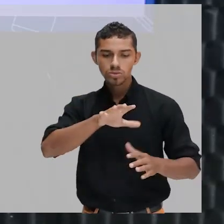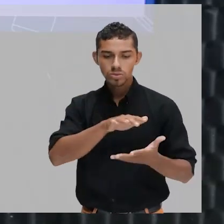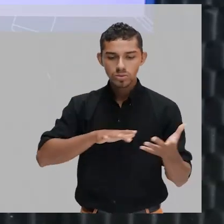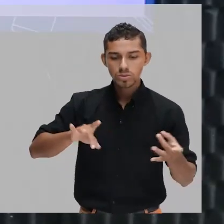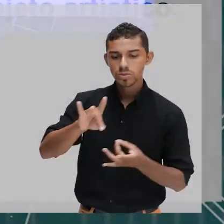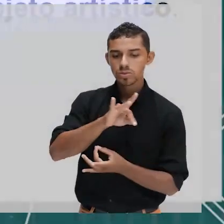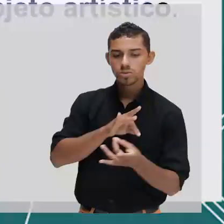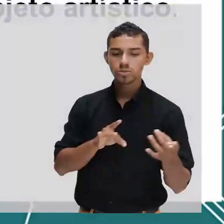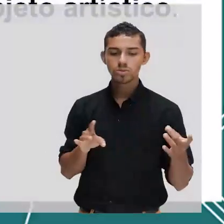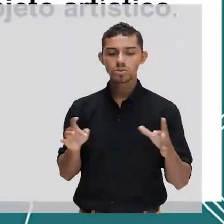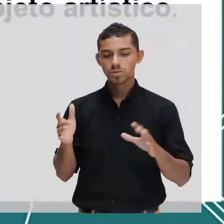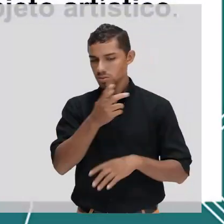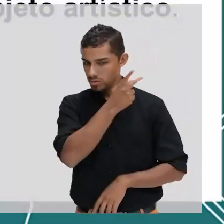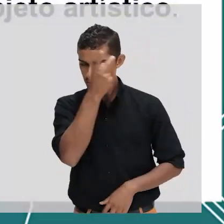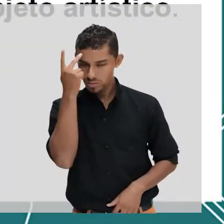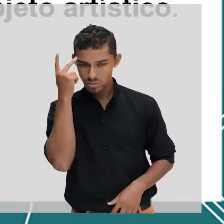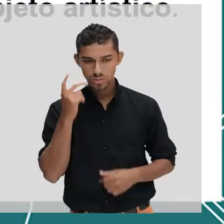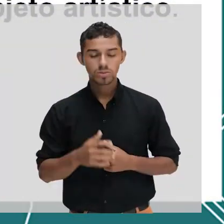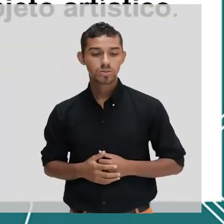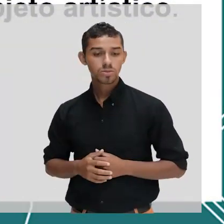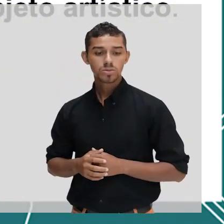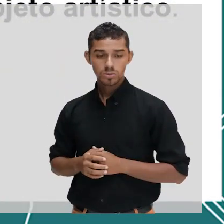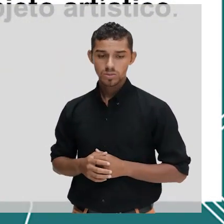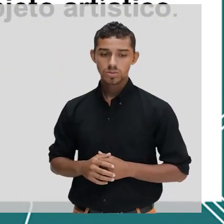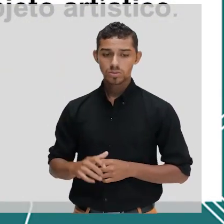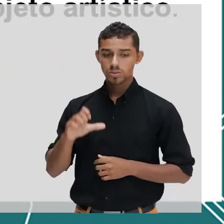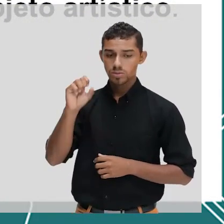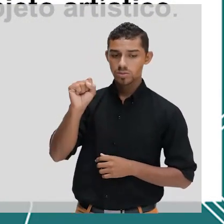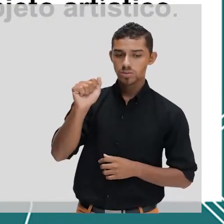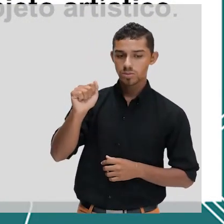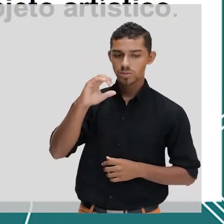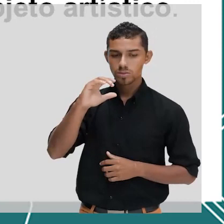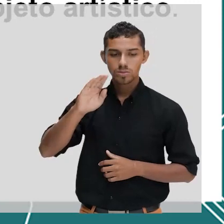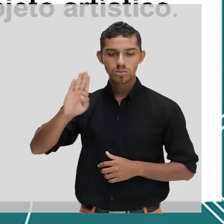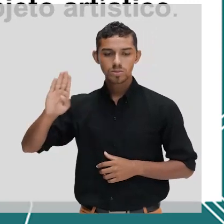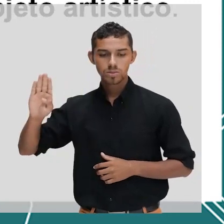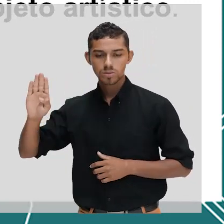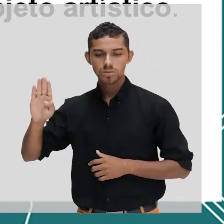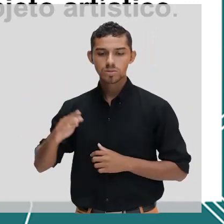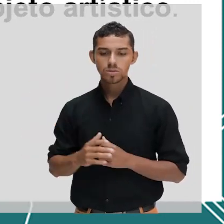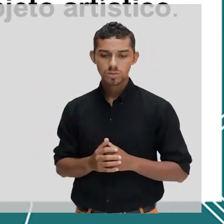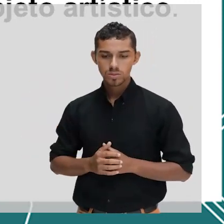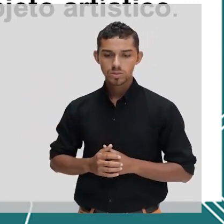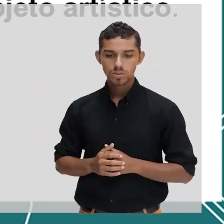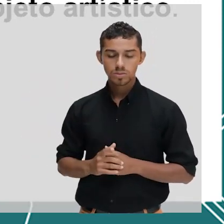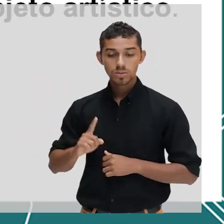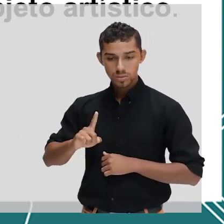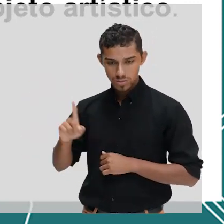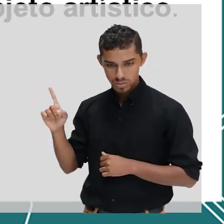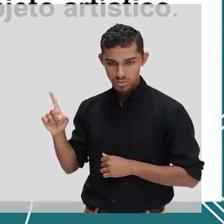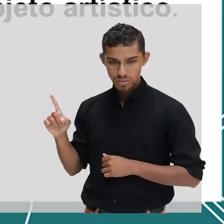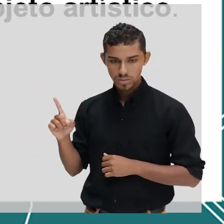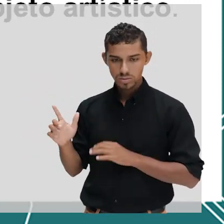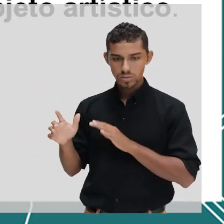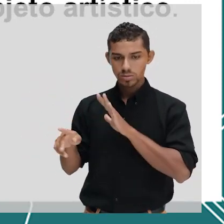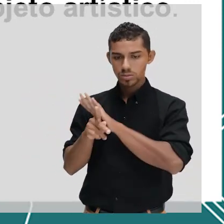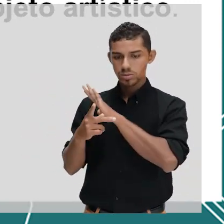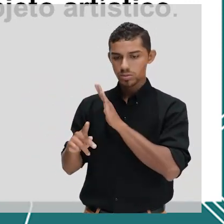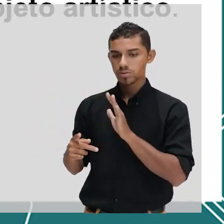com os atores em cena. Sociedade Artística Cultural Beto Bittencourt, a SACBB,